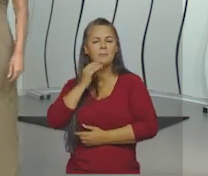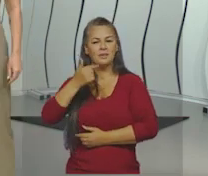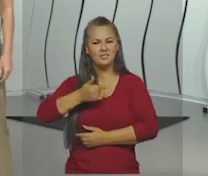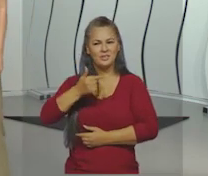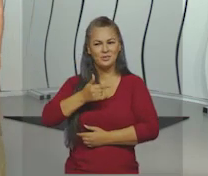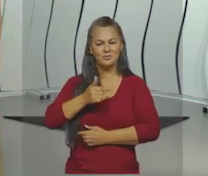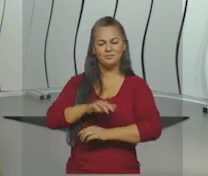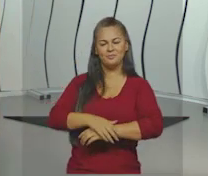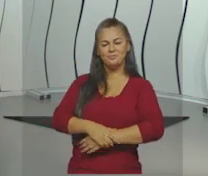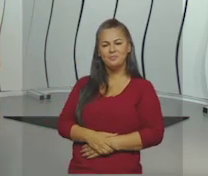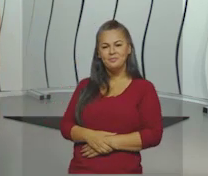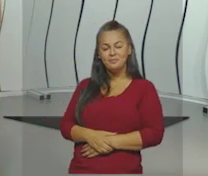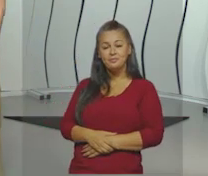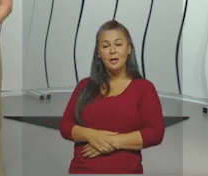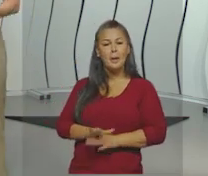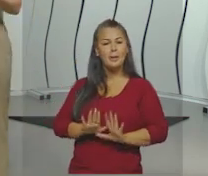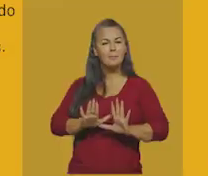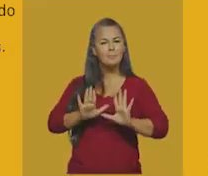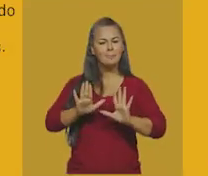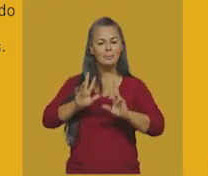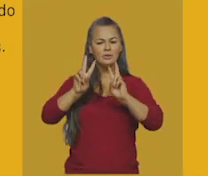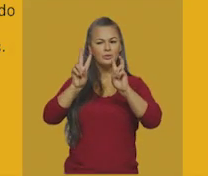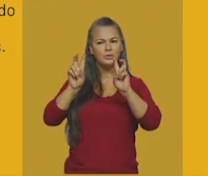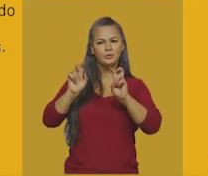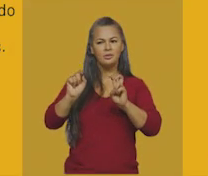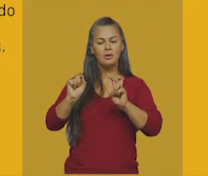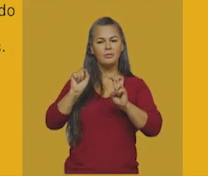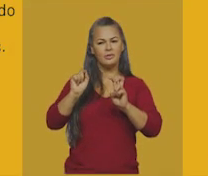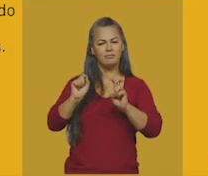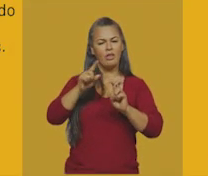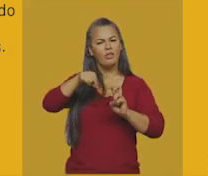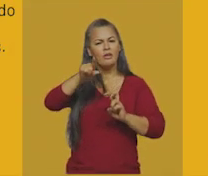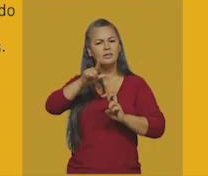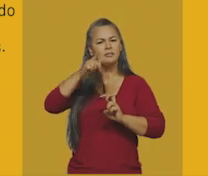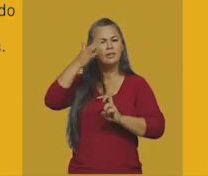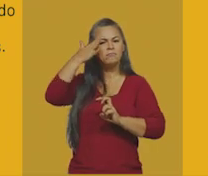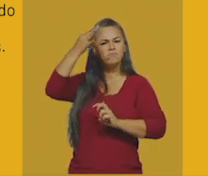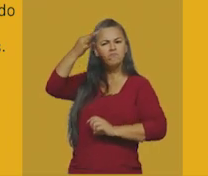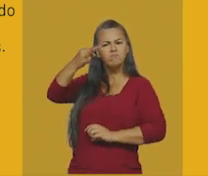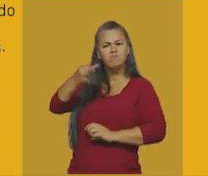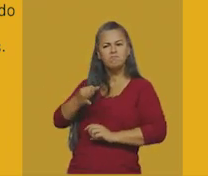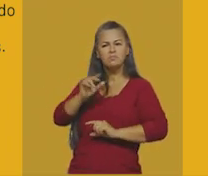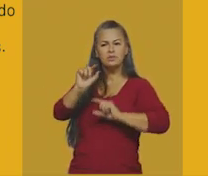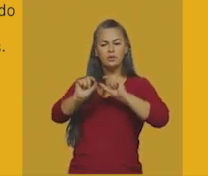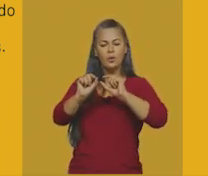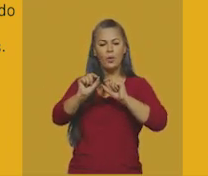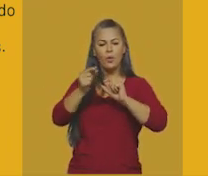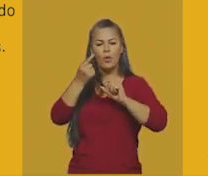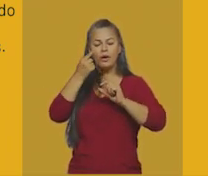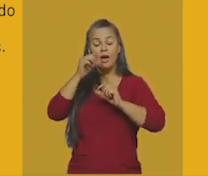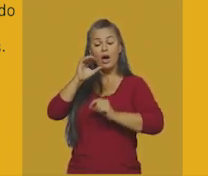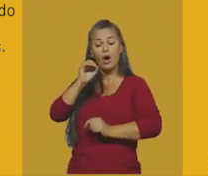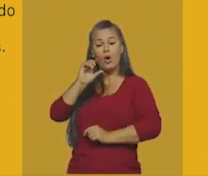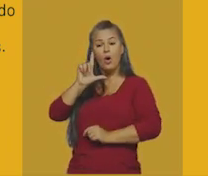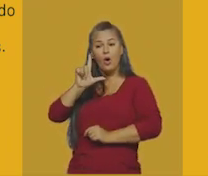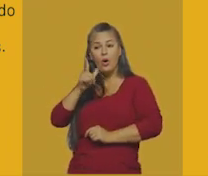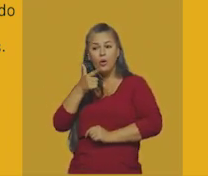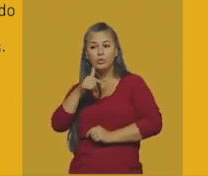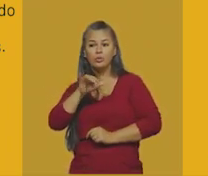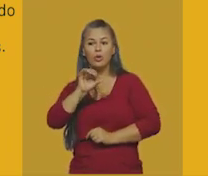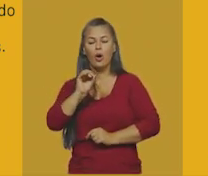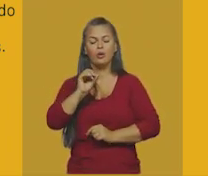Bem, na aula de hoje, nós iremos compreender as partes que compõem o olho humano.